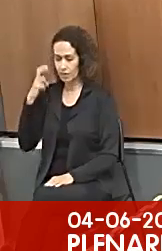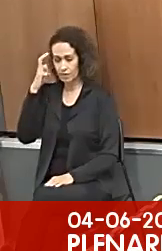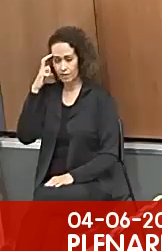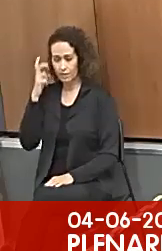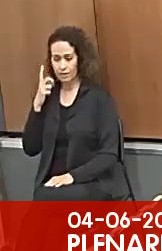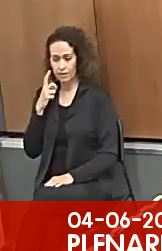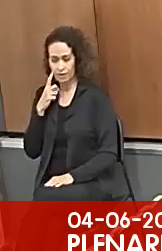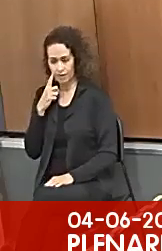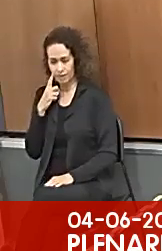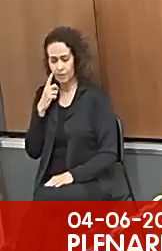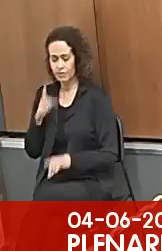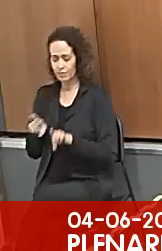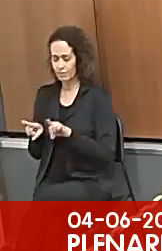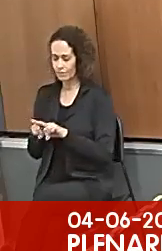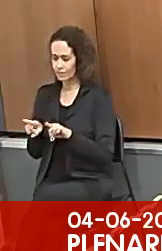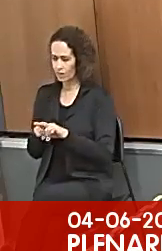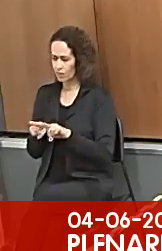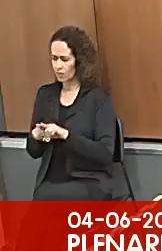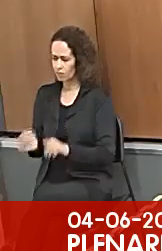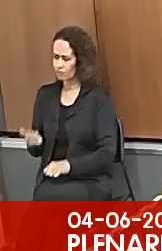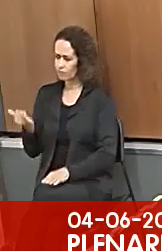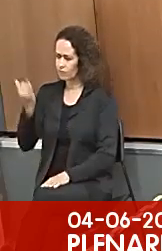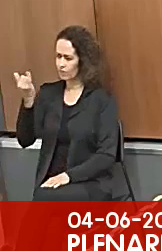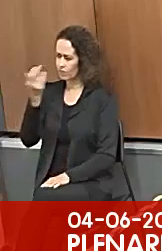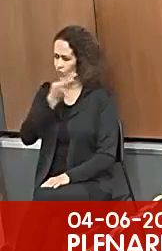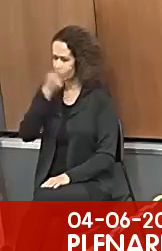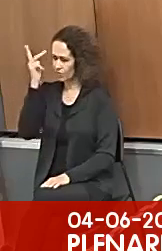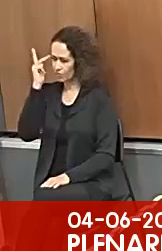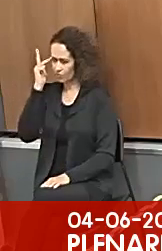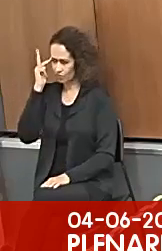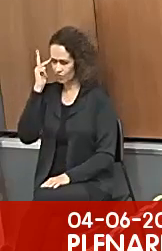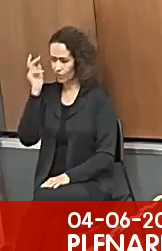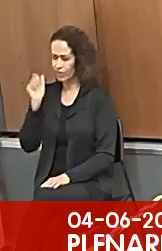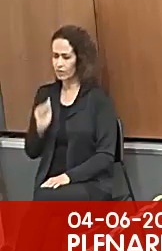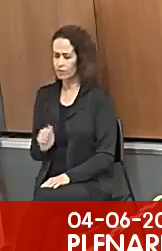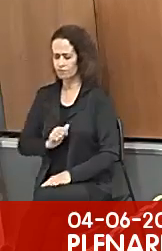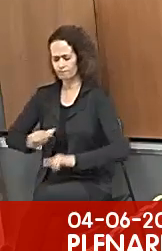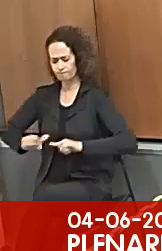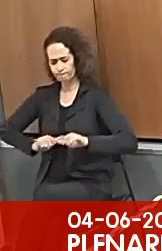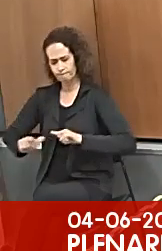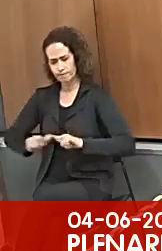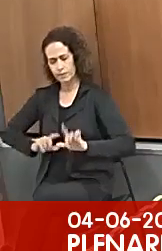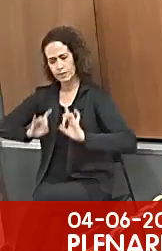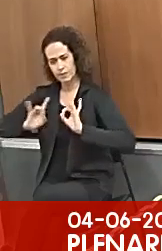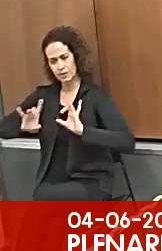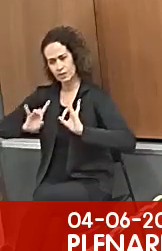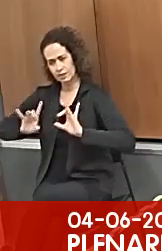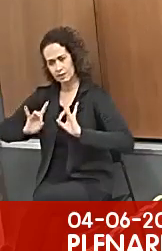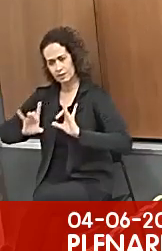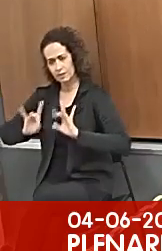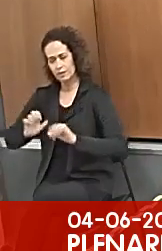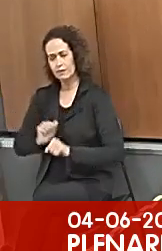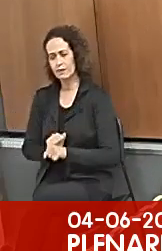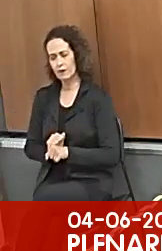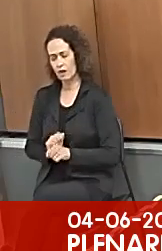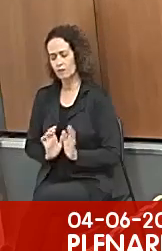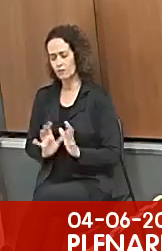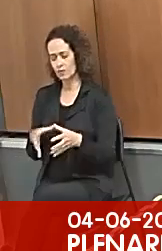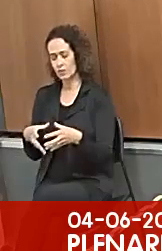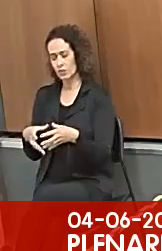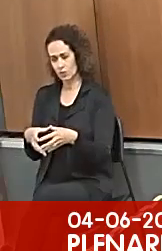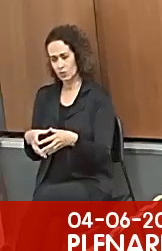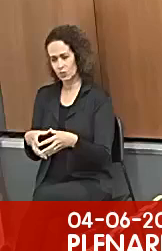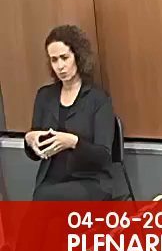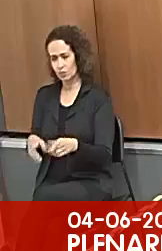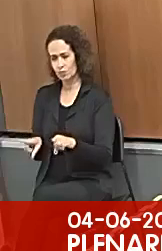Guilherme, também um artífice dessa causa e vem construindo também um trabalho especial à frente da comissão